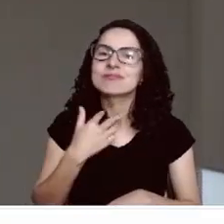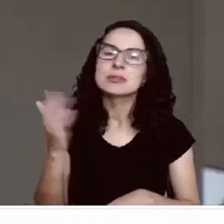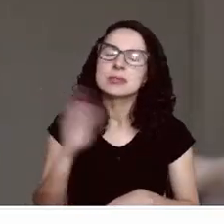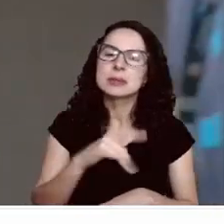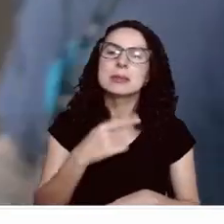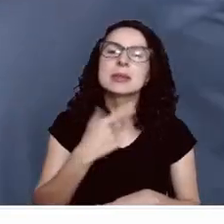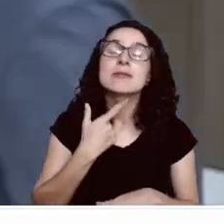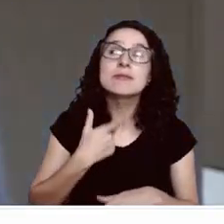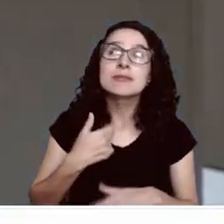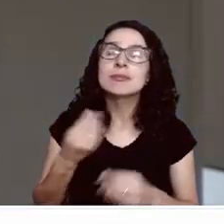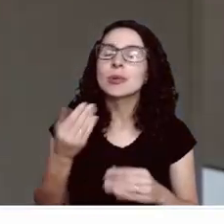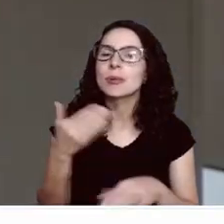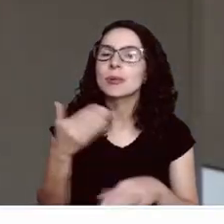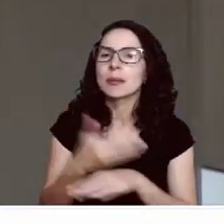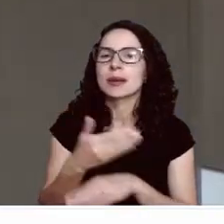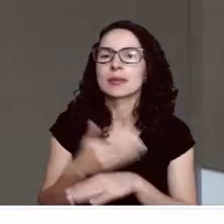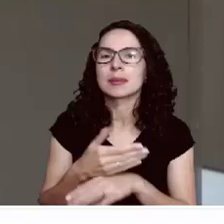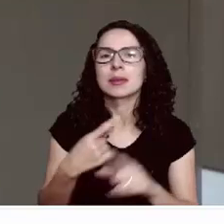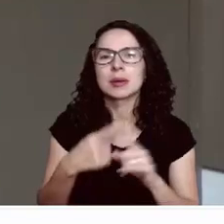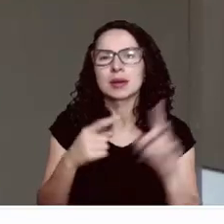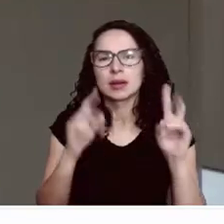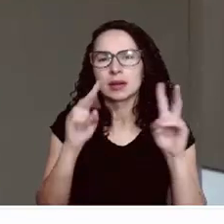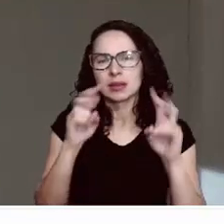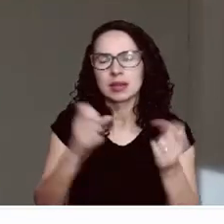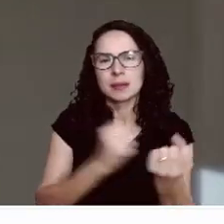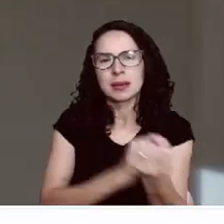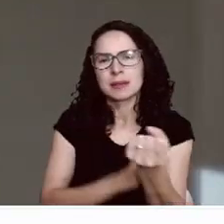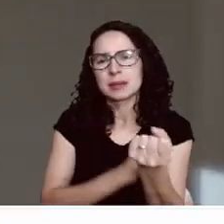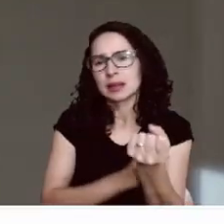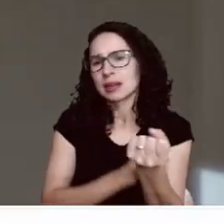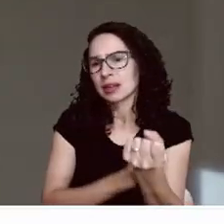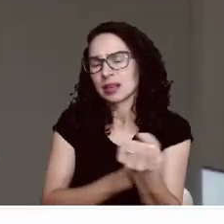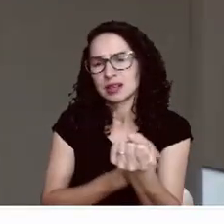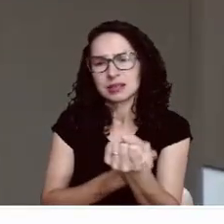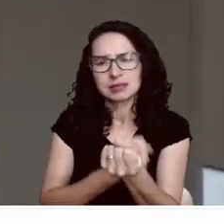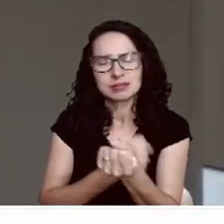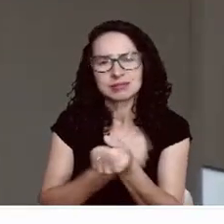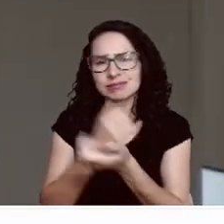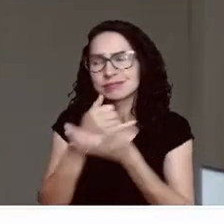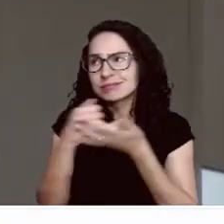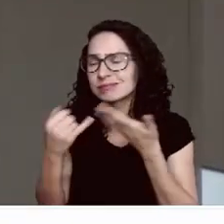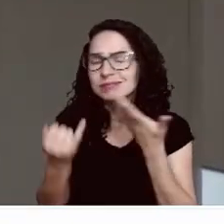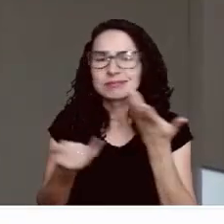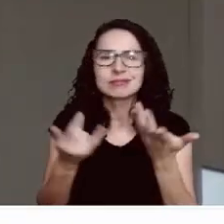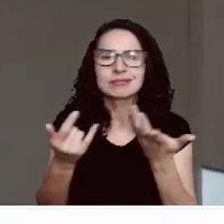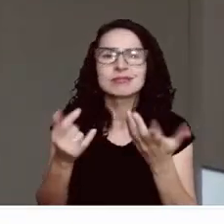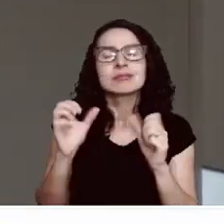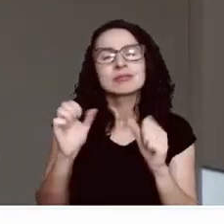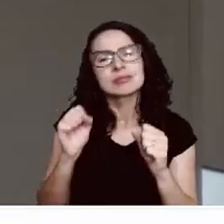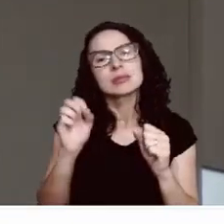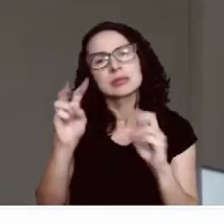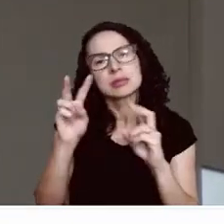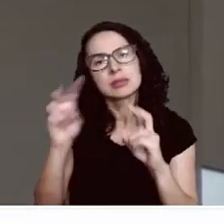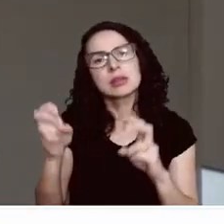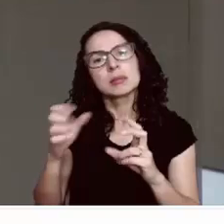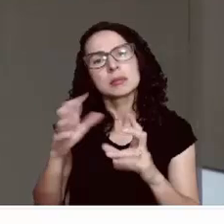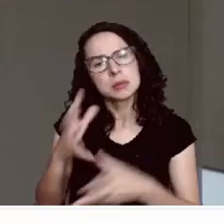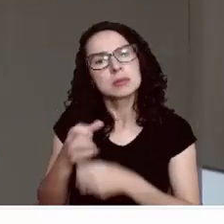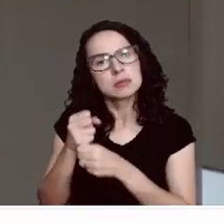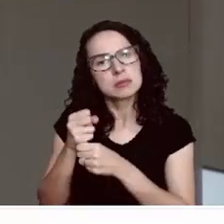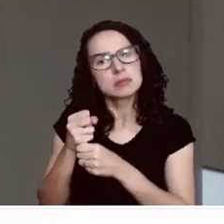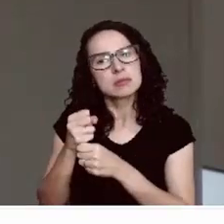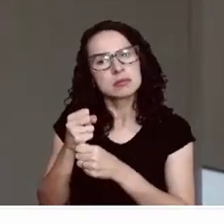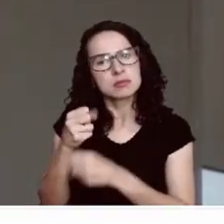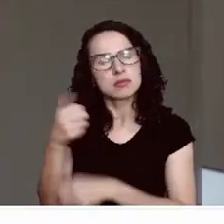Porque a questão da dependência química, aí você poderia pegar essa bandeira firme aí, vocês aí,